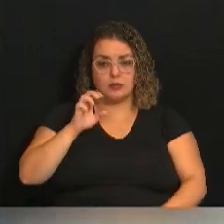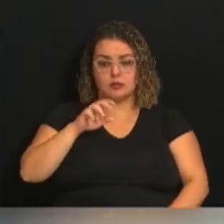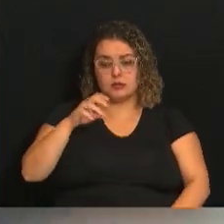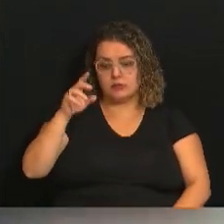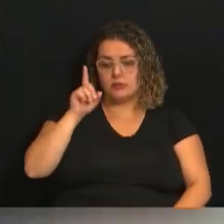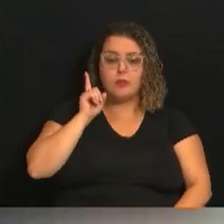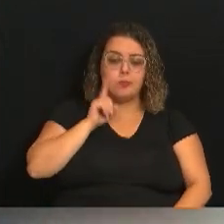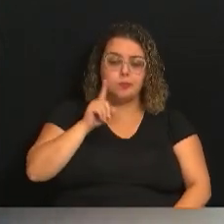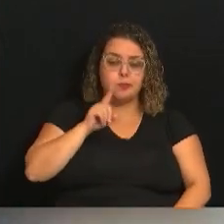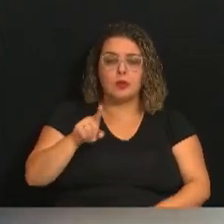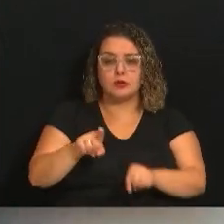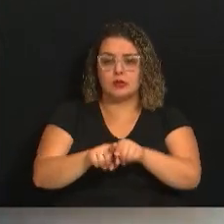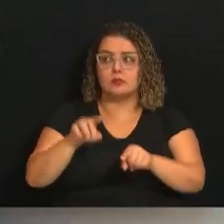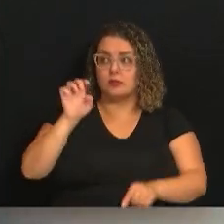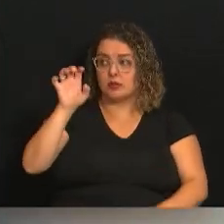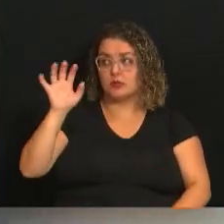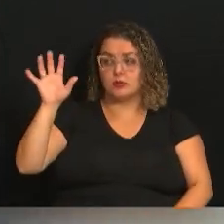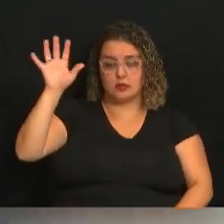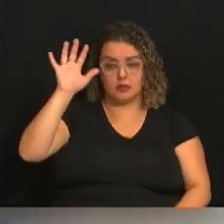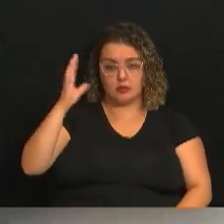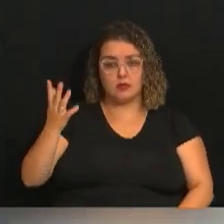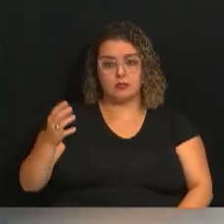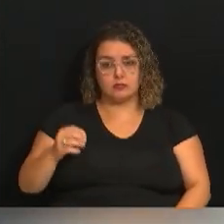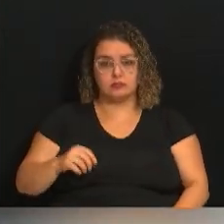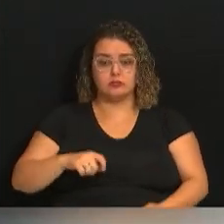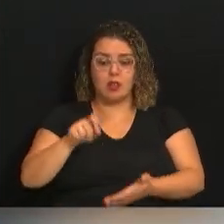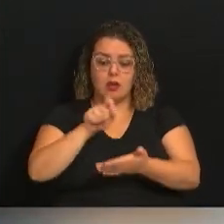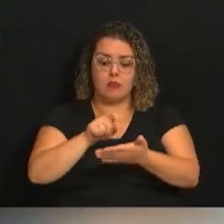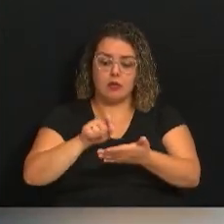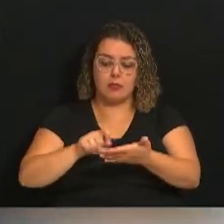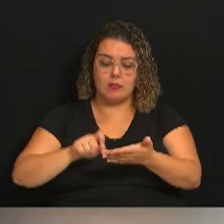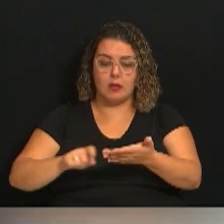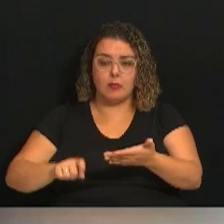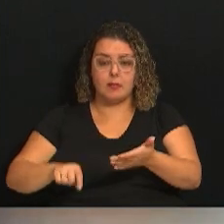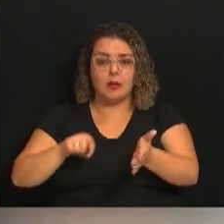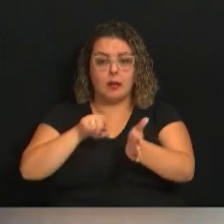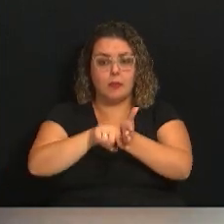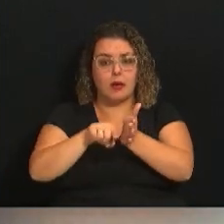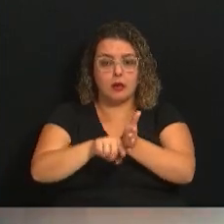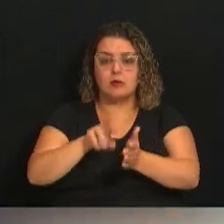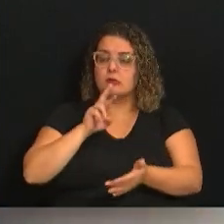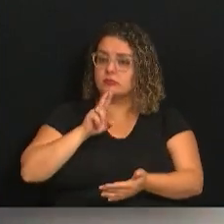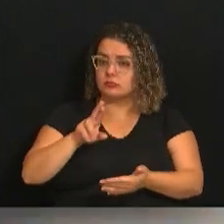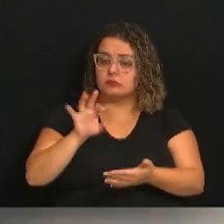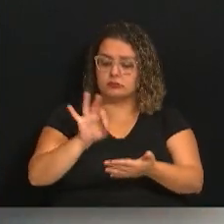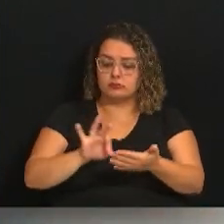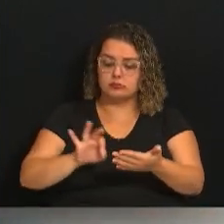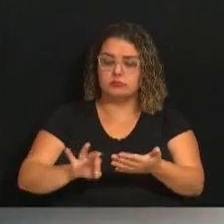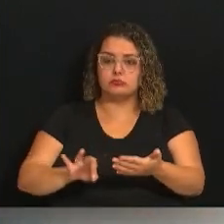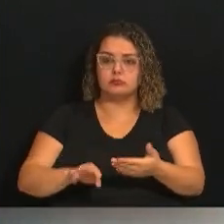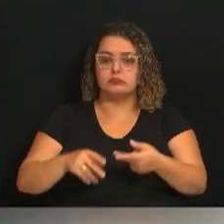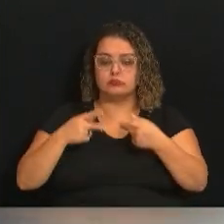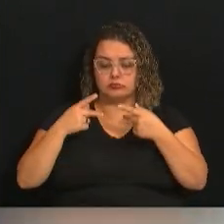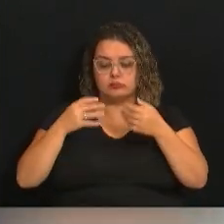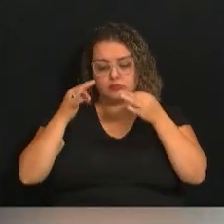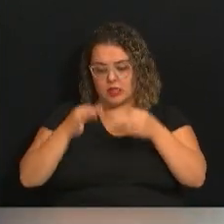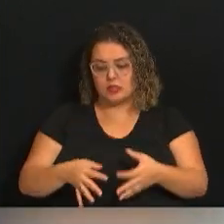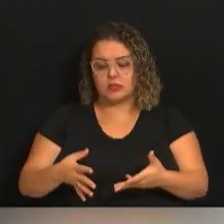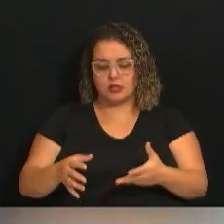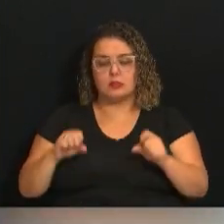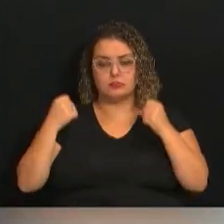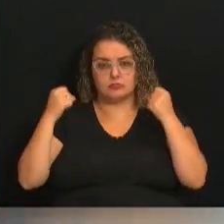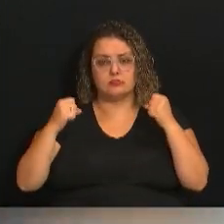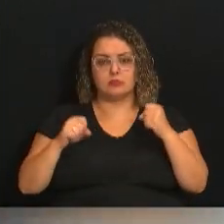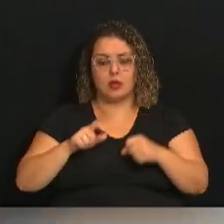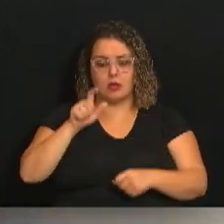eles apresentam um questionário de prontidão para atividade física e a pessoa, né, que vai se